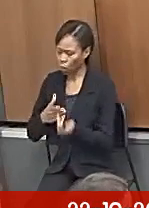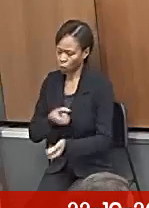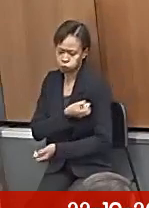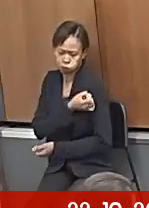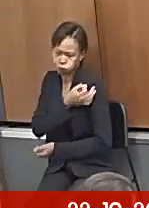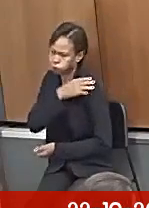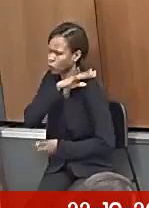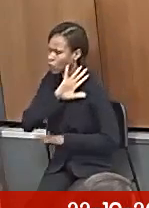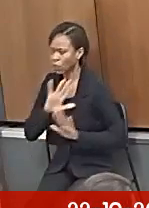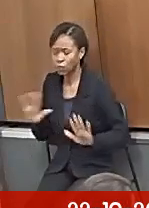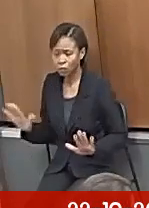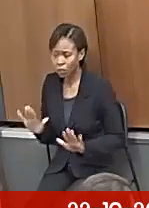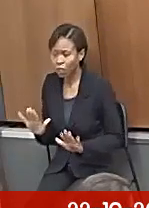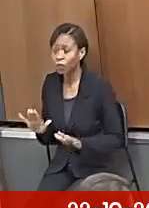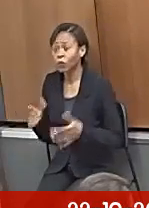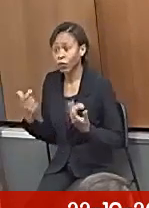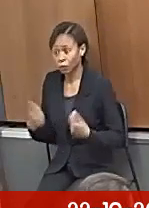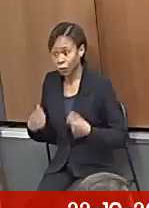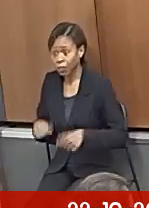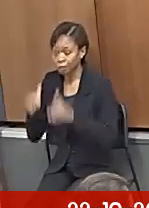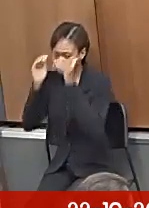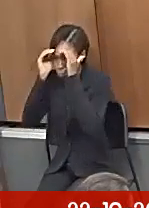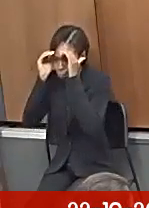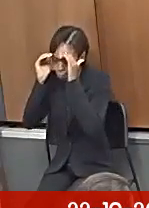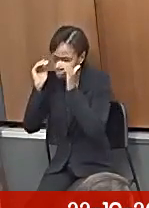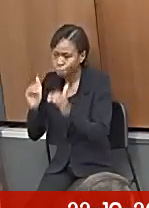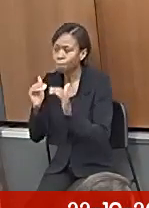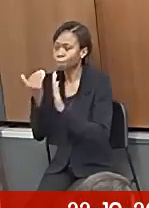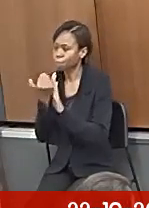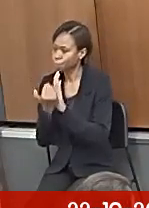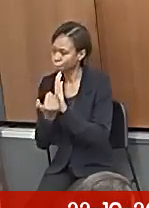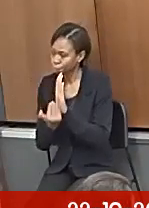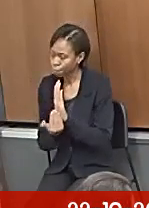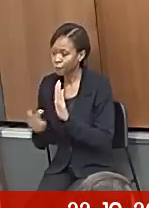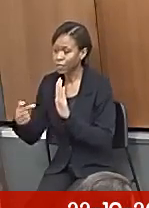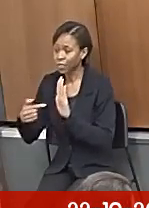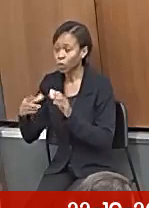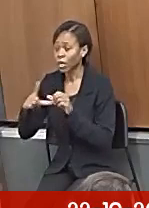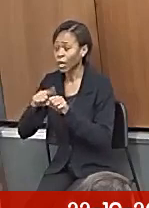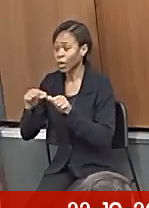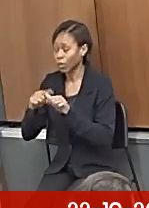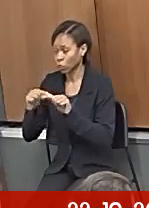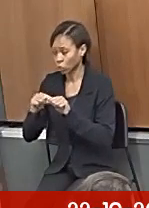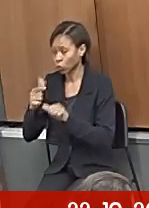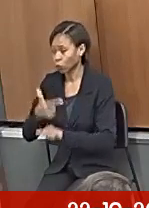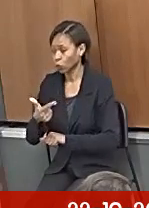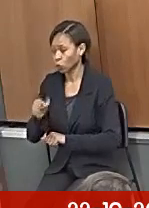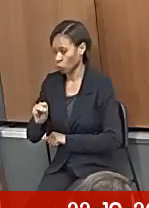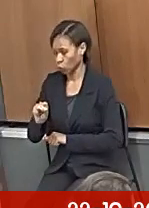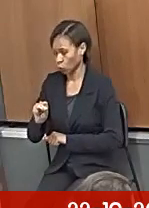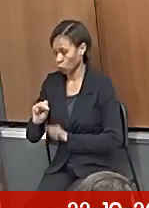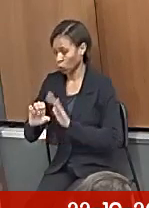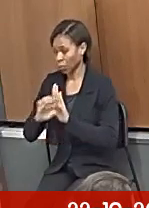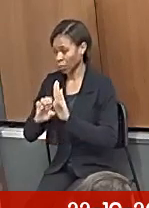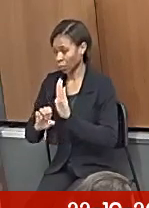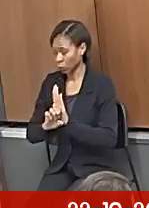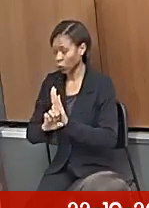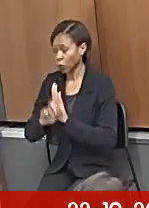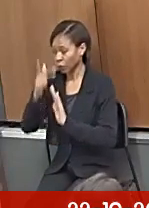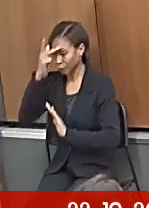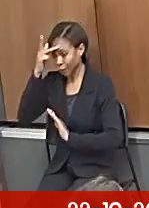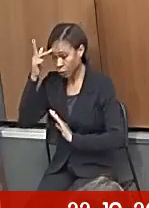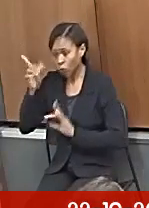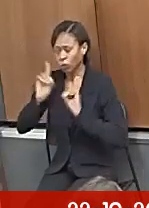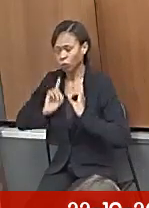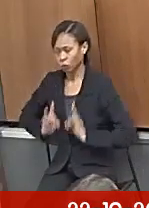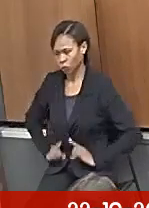modalidade de ensino que deverão ser cumpridas, as quais são dispostas no artigo 28 do Estatuto da Pessoa com Deficiente. A gente